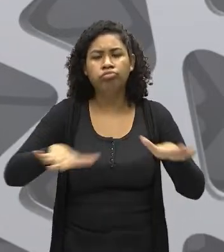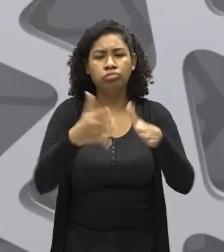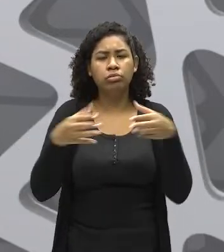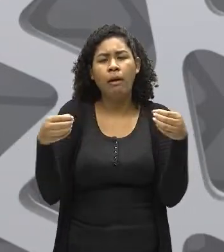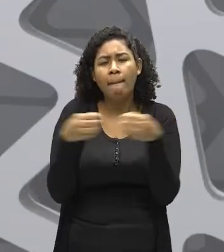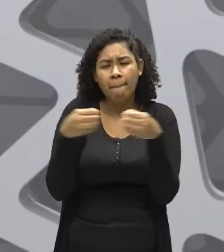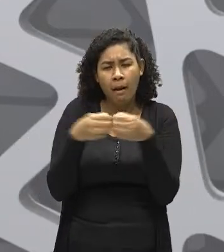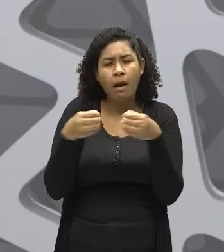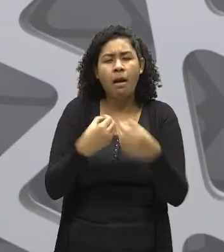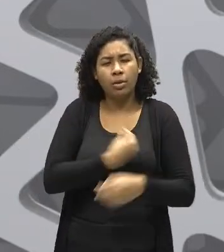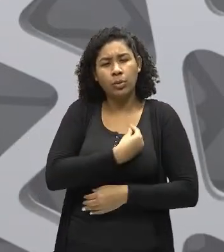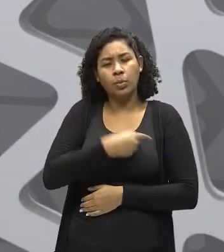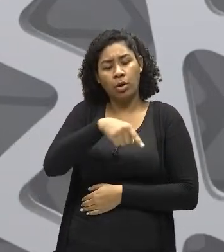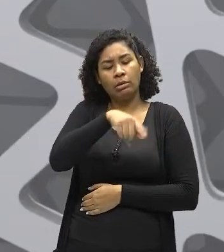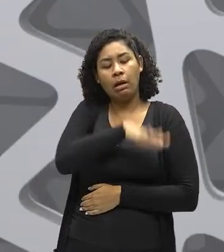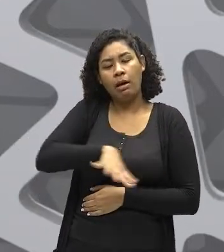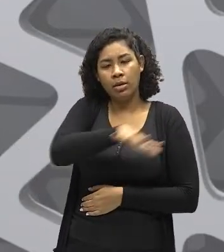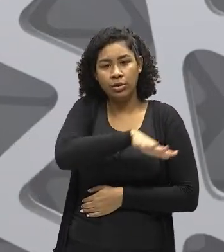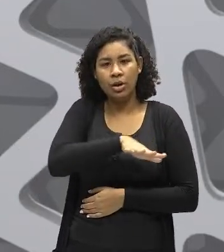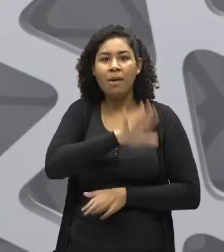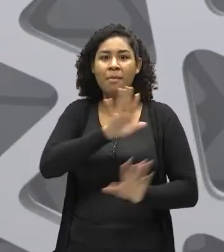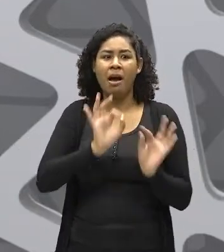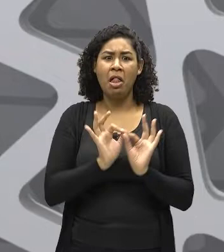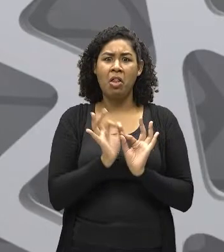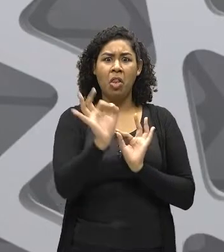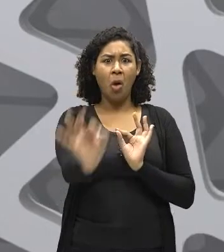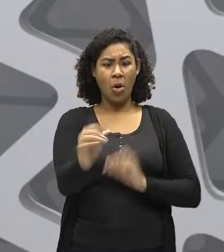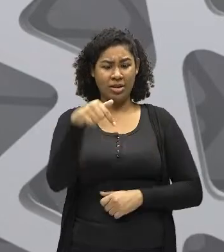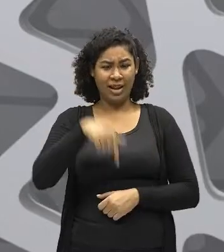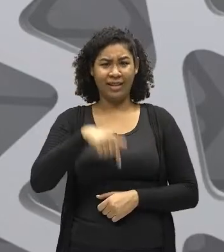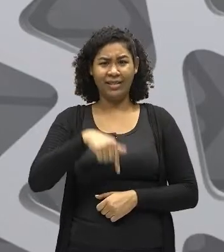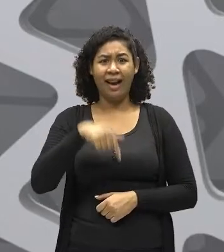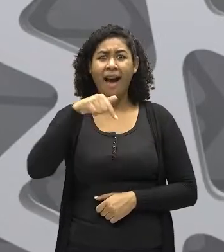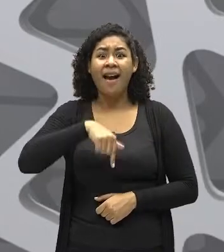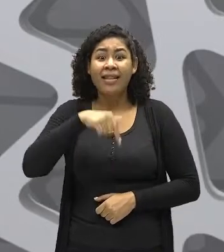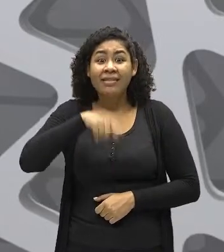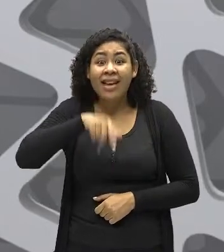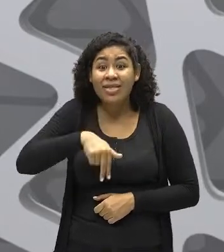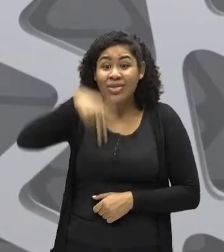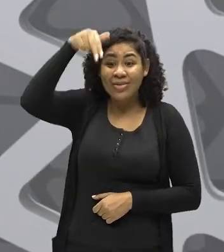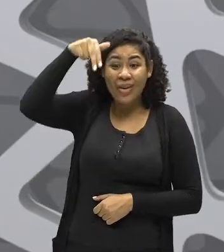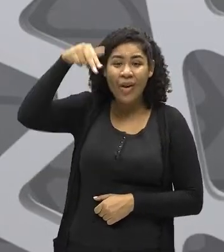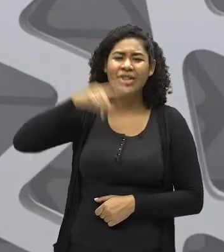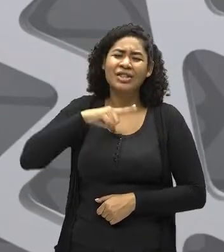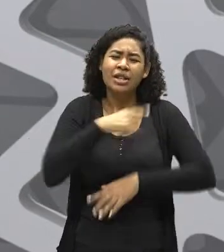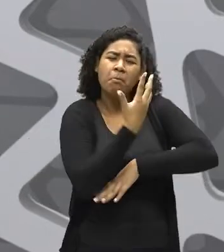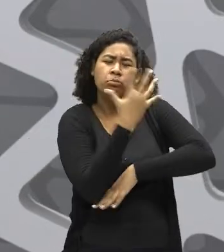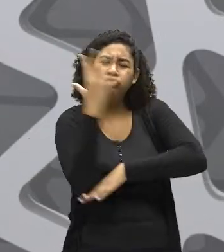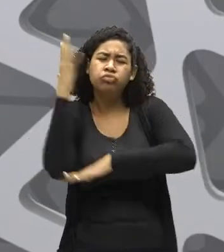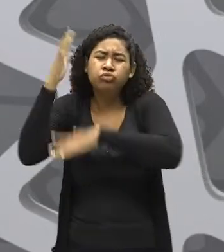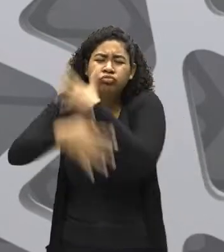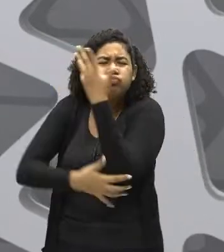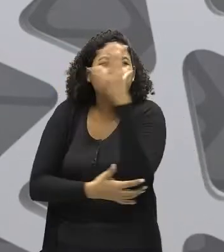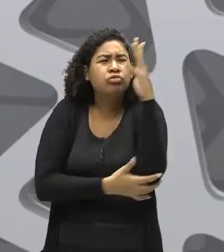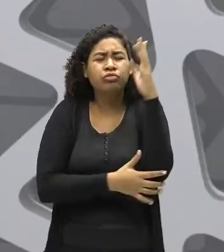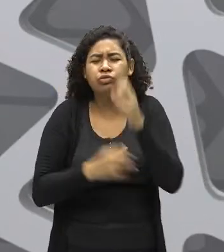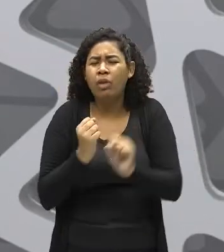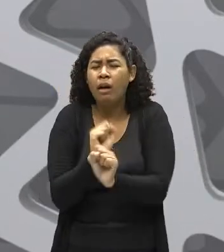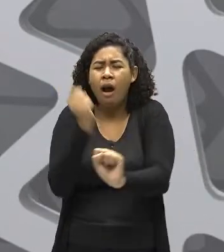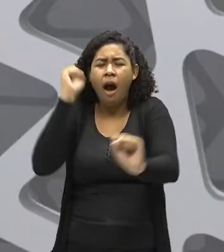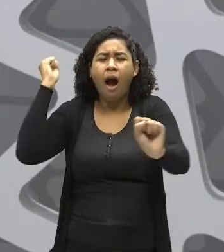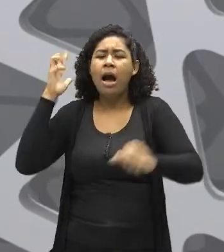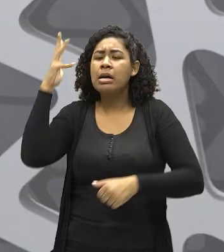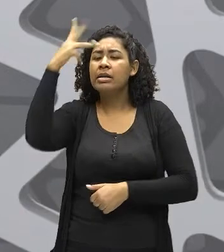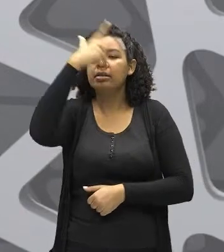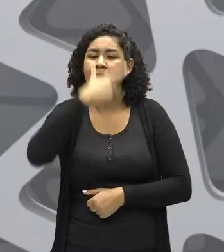não é isso? Nós estamos na região norte, cercados por uma grande floresta majestosa e maravilhosa, e esses grupos citados aí,